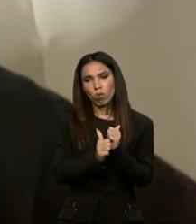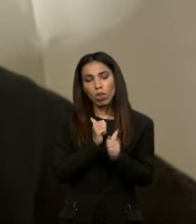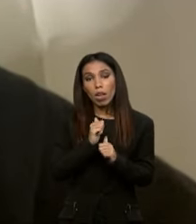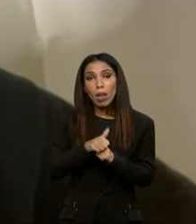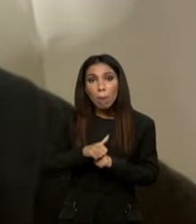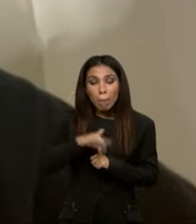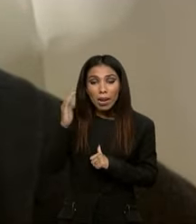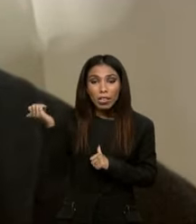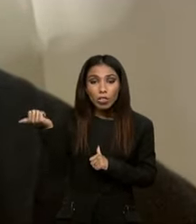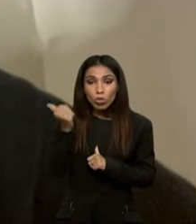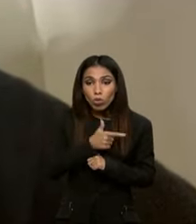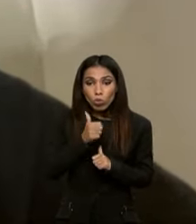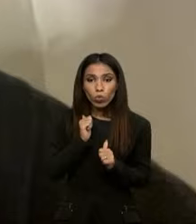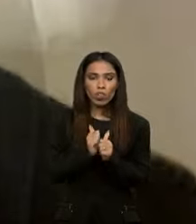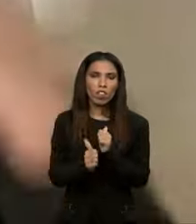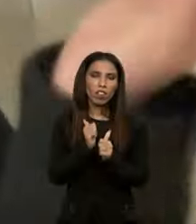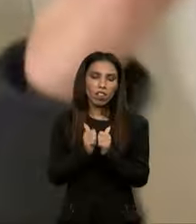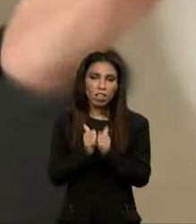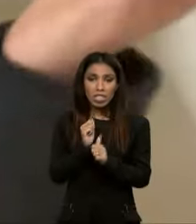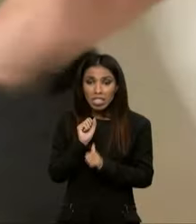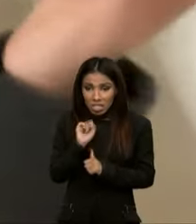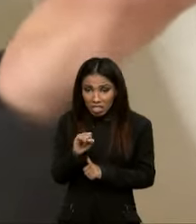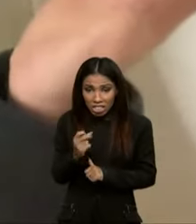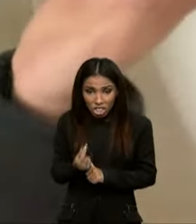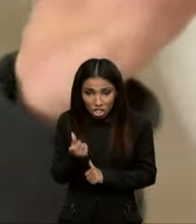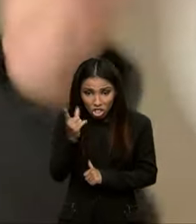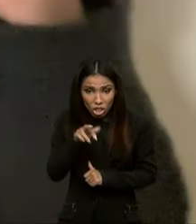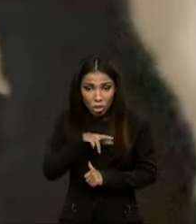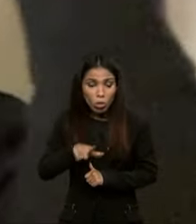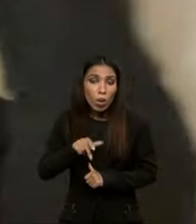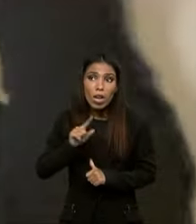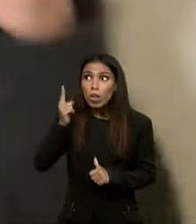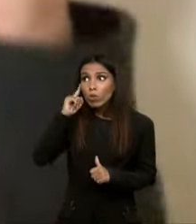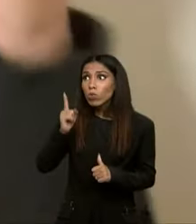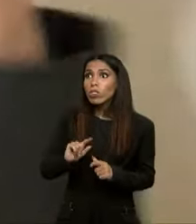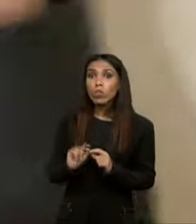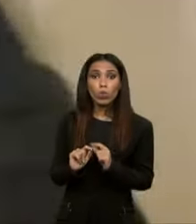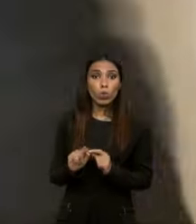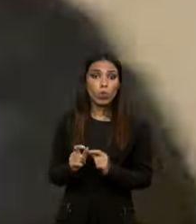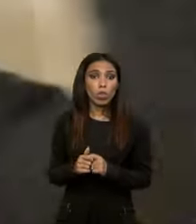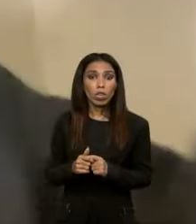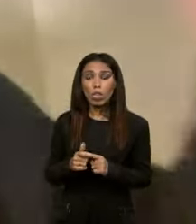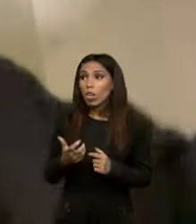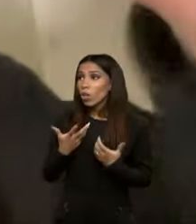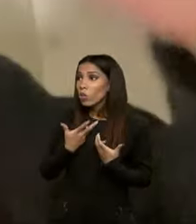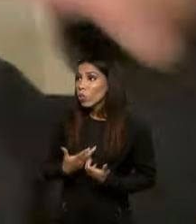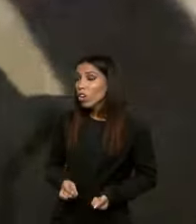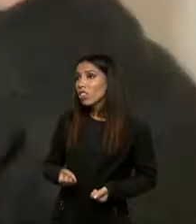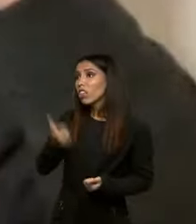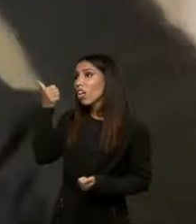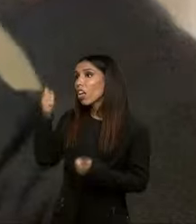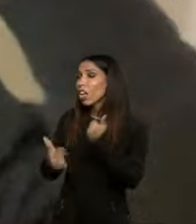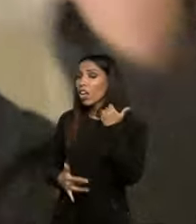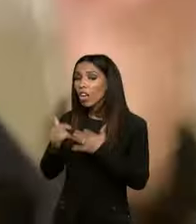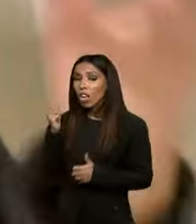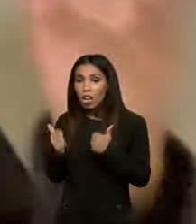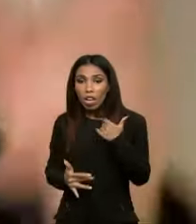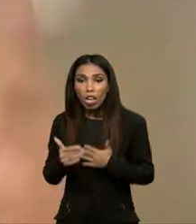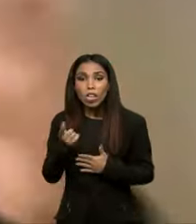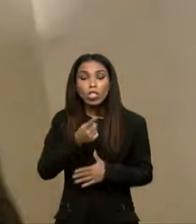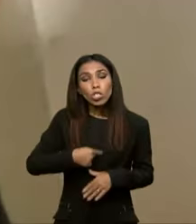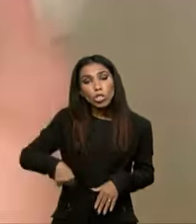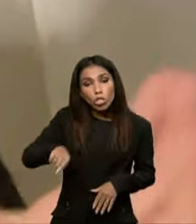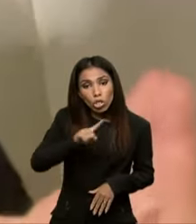futebol. Então, se isso não é dinheiro, eu não sei o que é. Eu estou cansado de ter que explicar para as pessoas que o que a gente